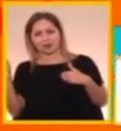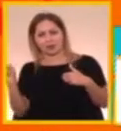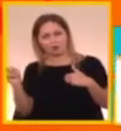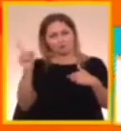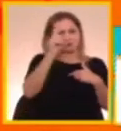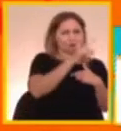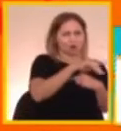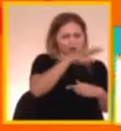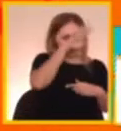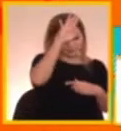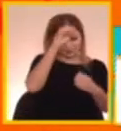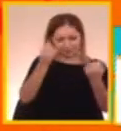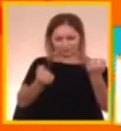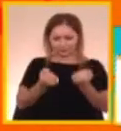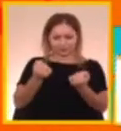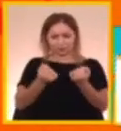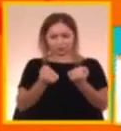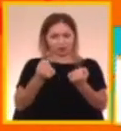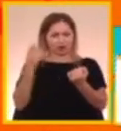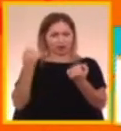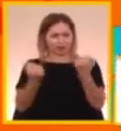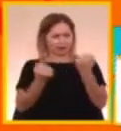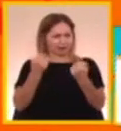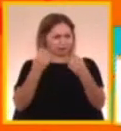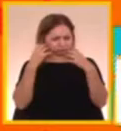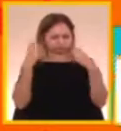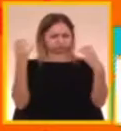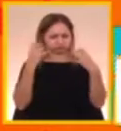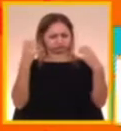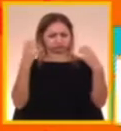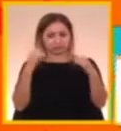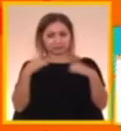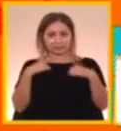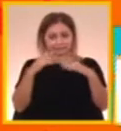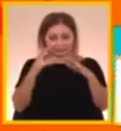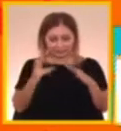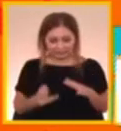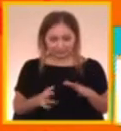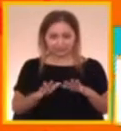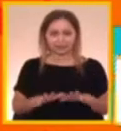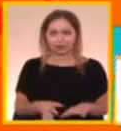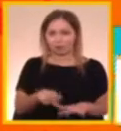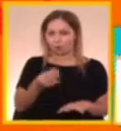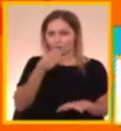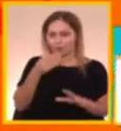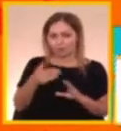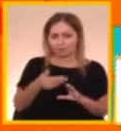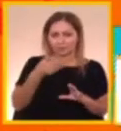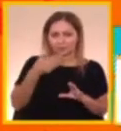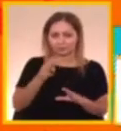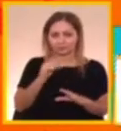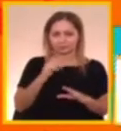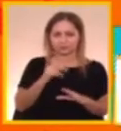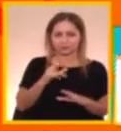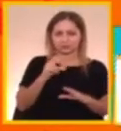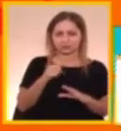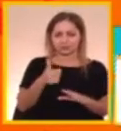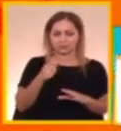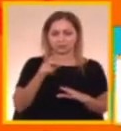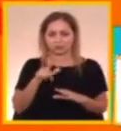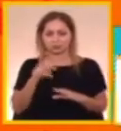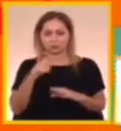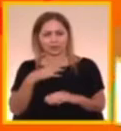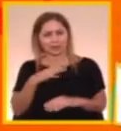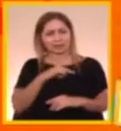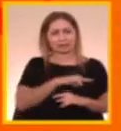estrada, meu carro faz mais barulho. Aqui quero provar as papas de Serrabulho. Quis ir ao presunto das Chaves,